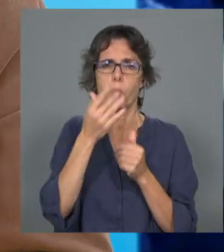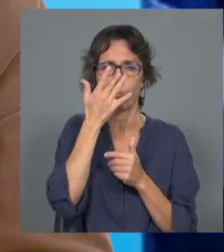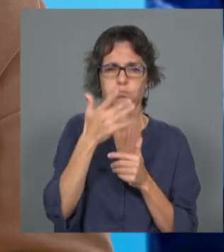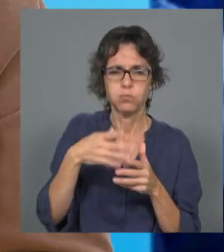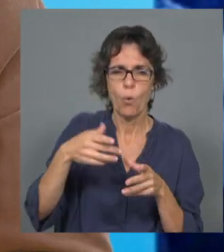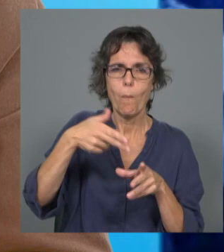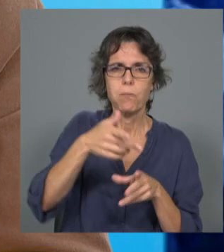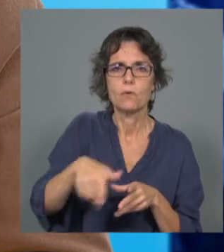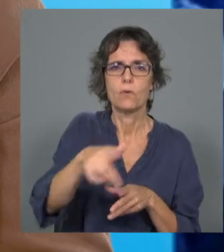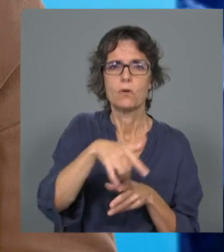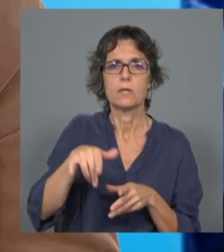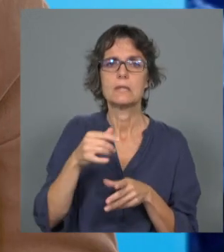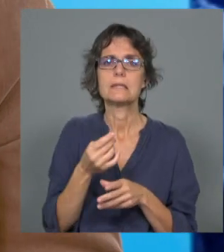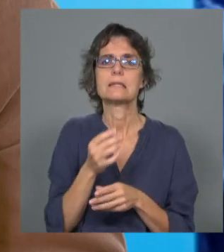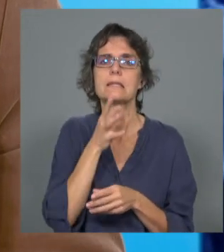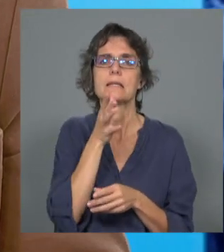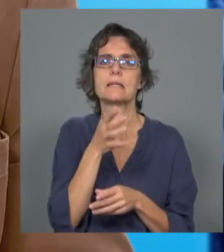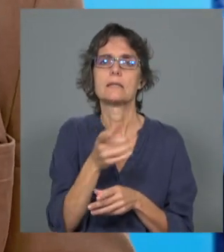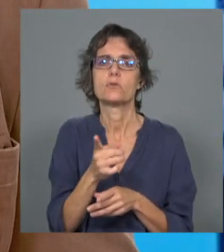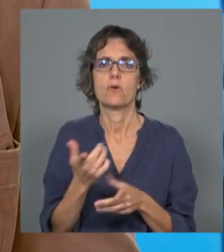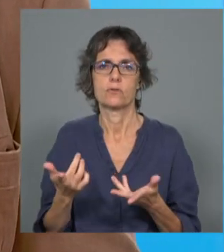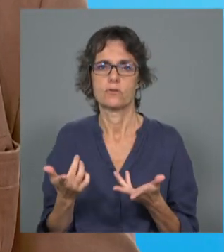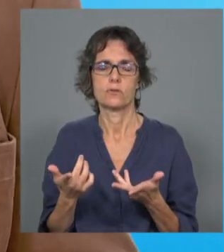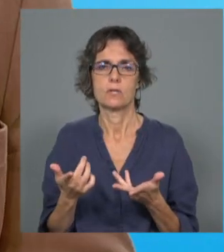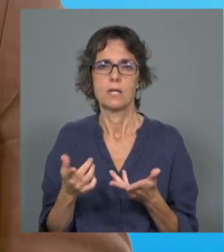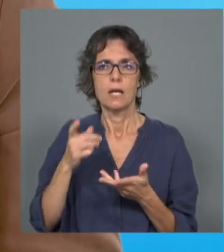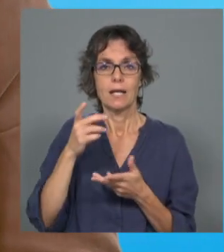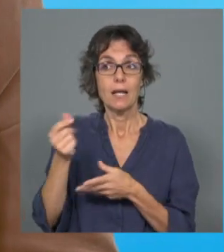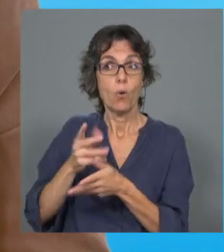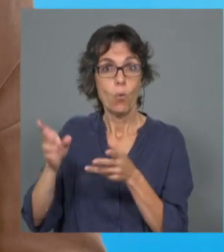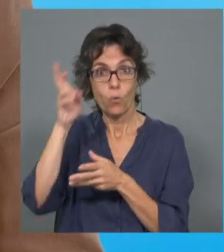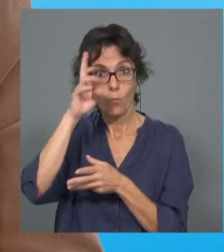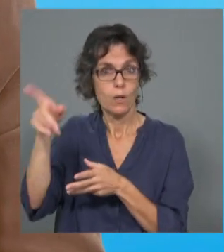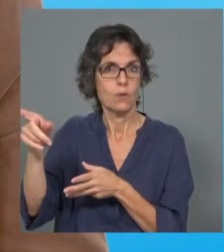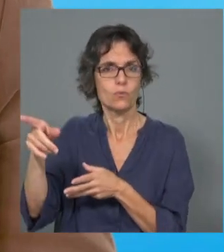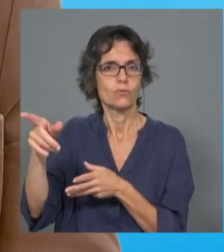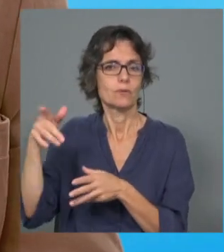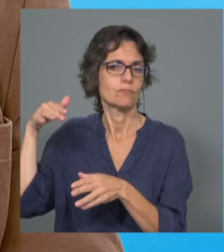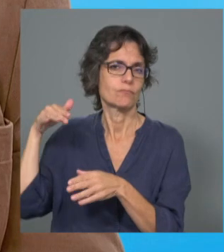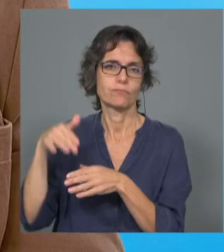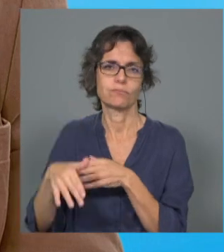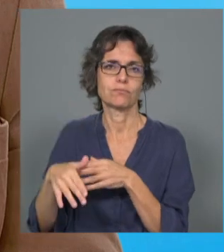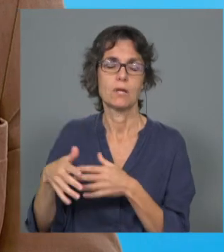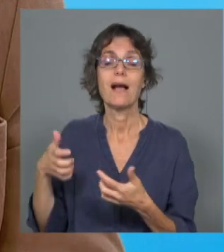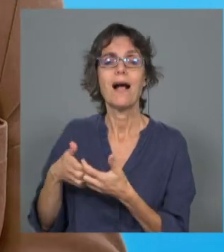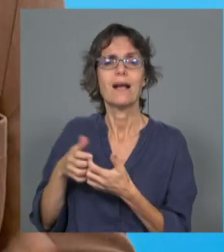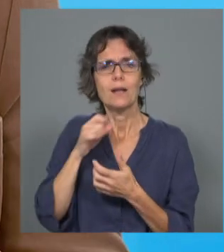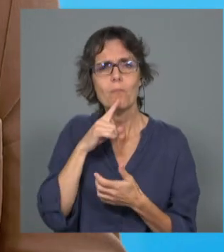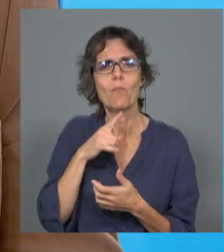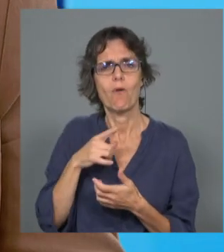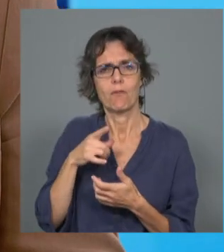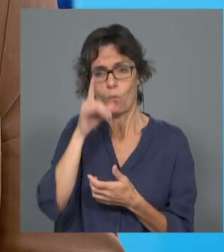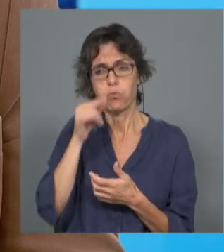significa que a economia russa está condenada a prazo. Já estava. A guerra até pode ser desencadeada por Putin,